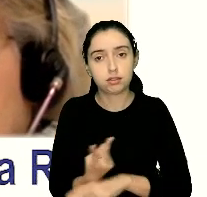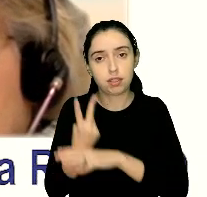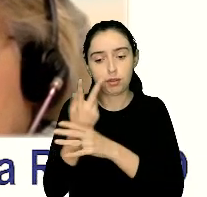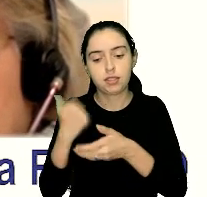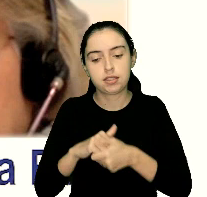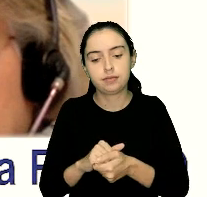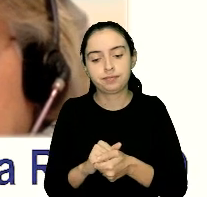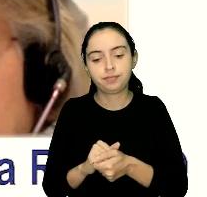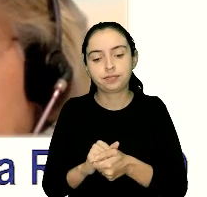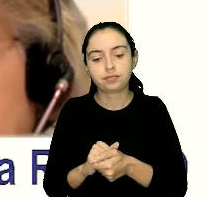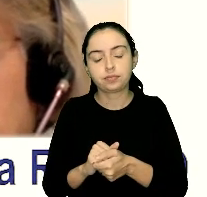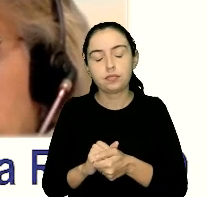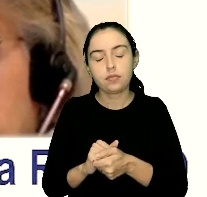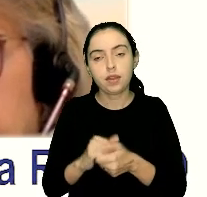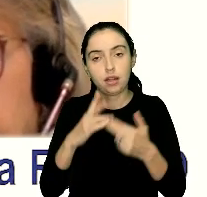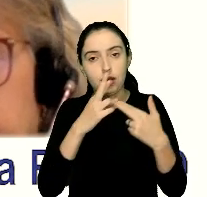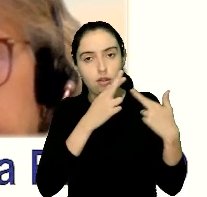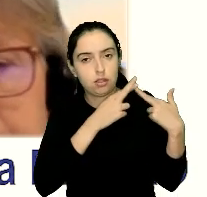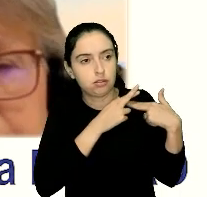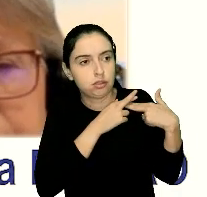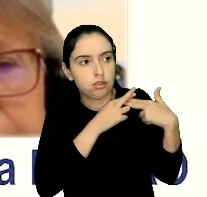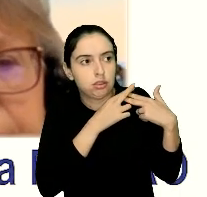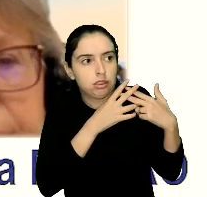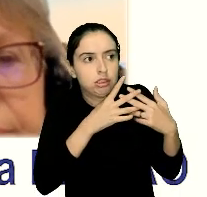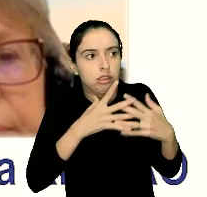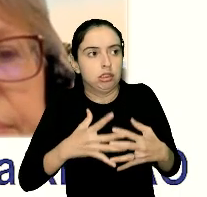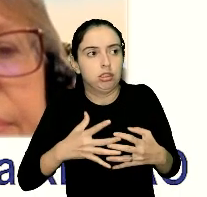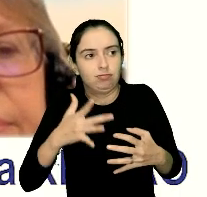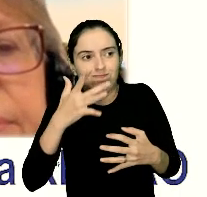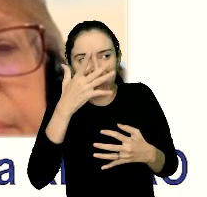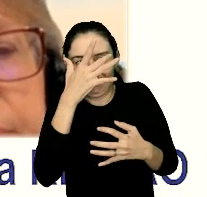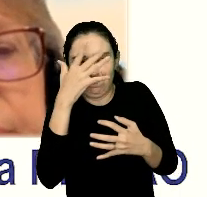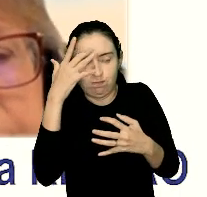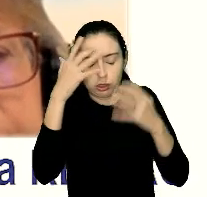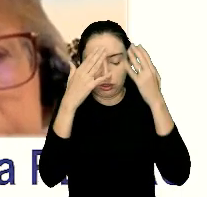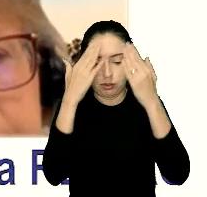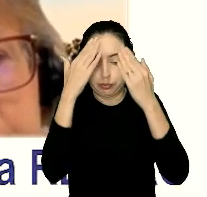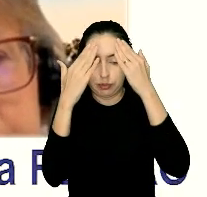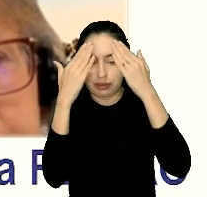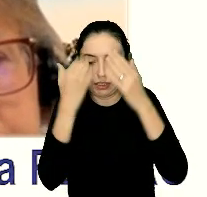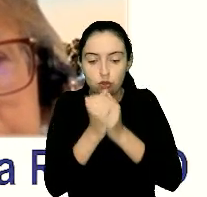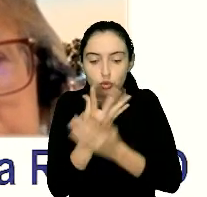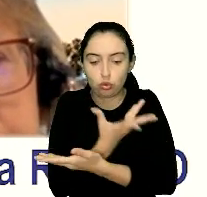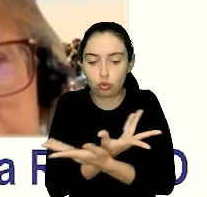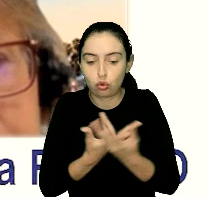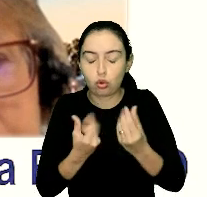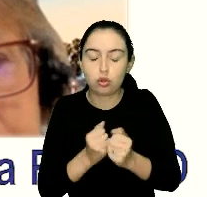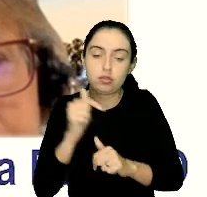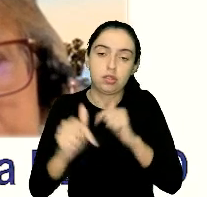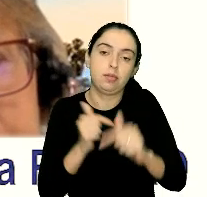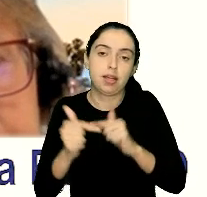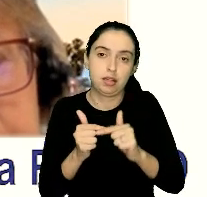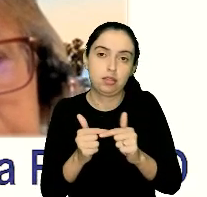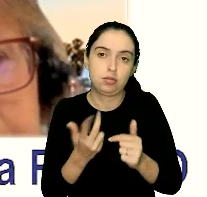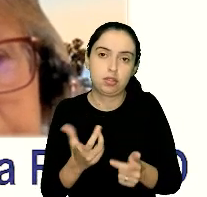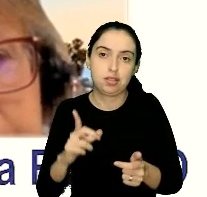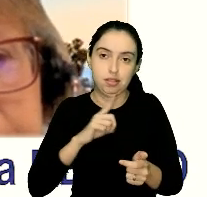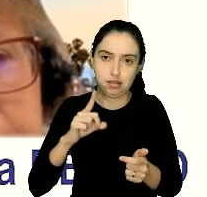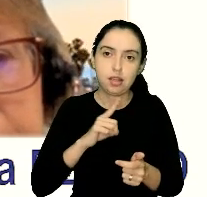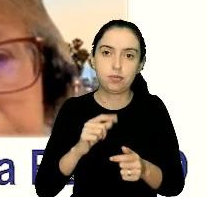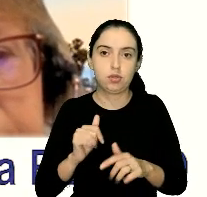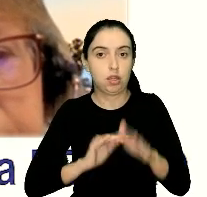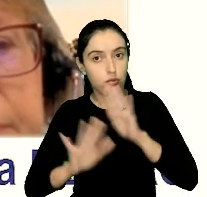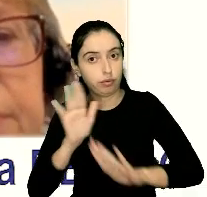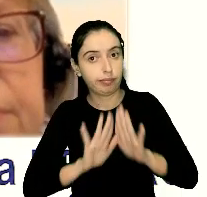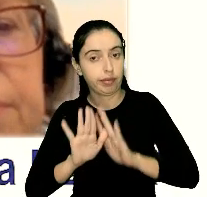carga emocional muito grande para todos os operadores. Então, nós temos que cuidar para que eles